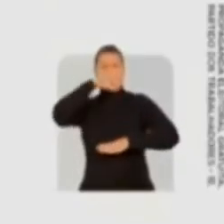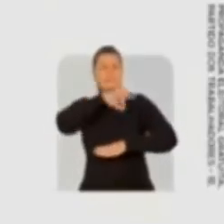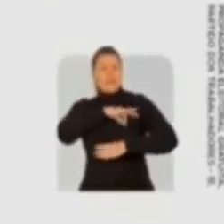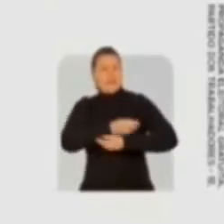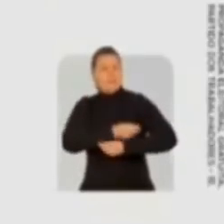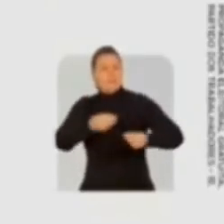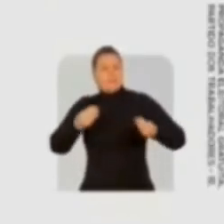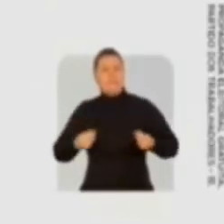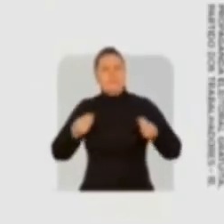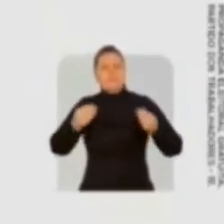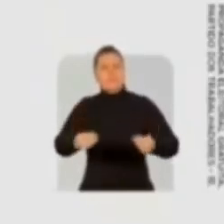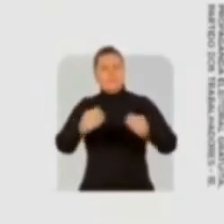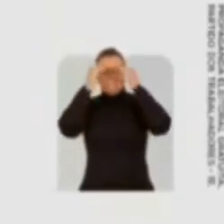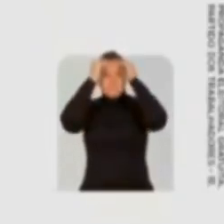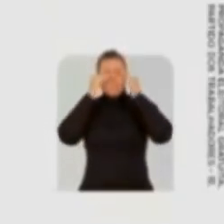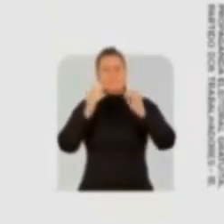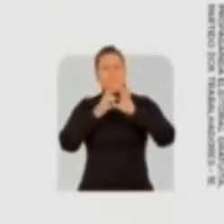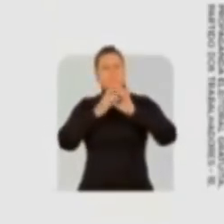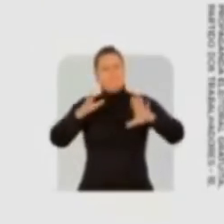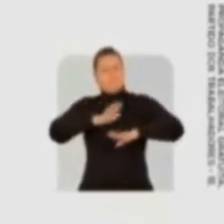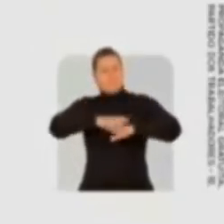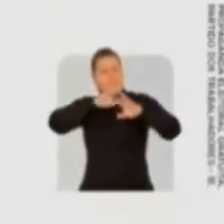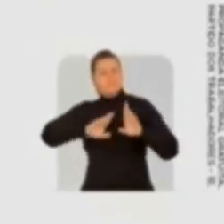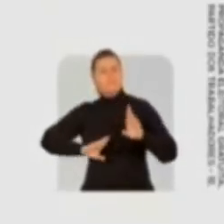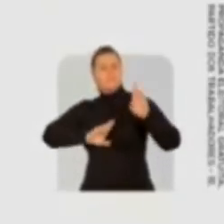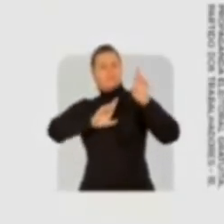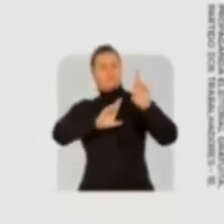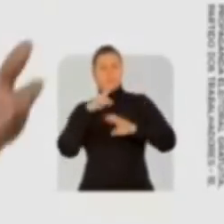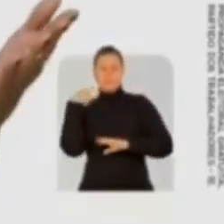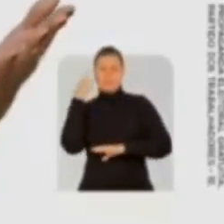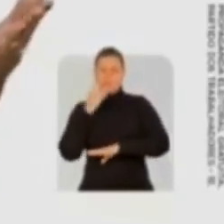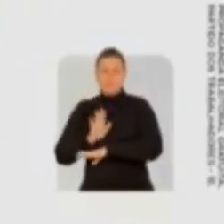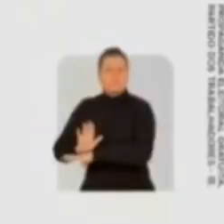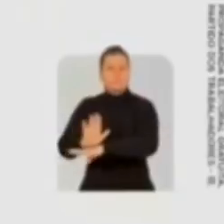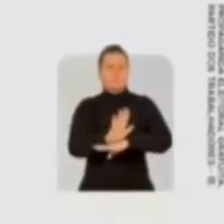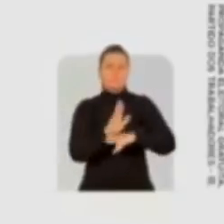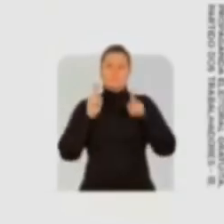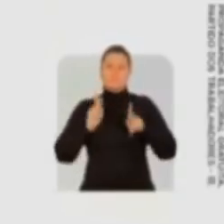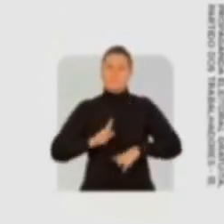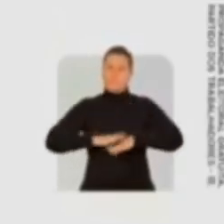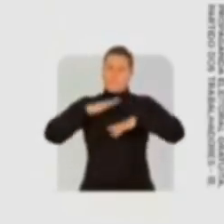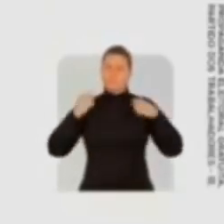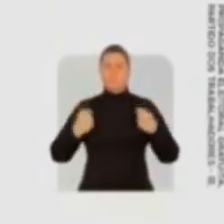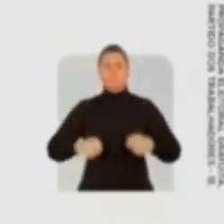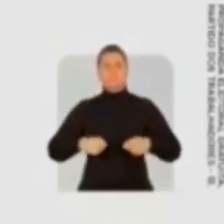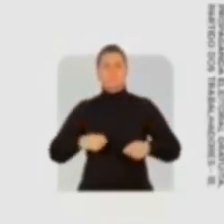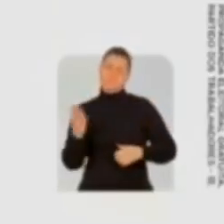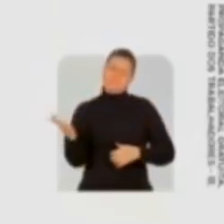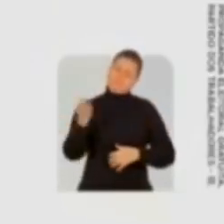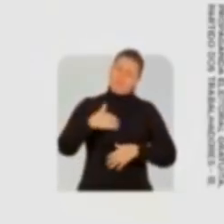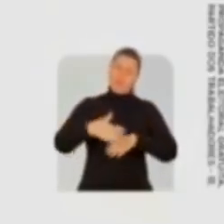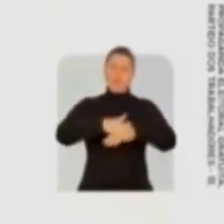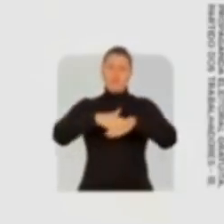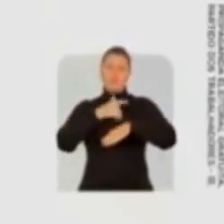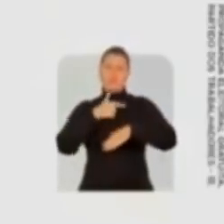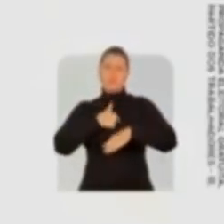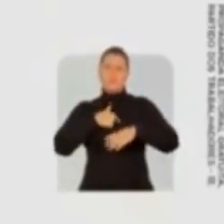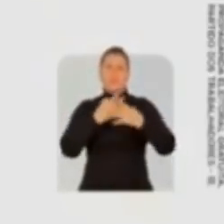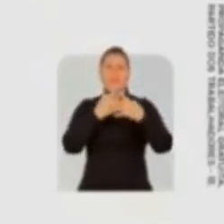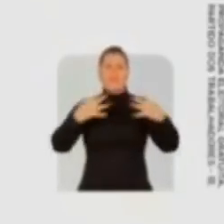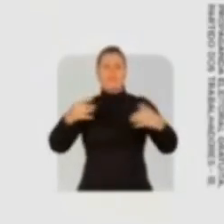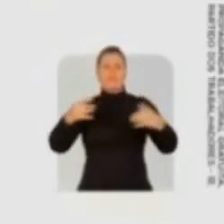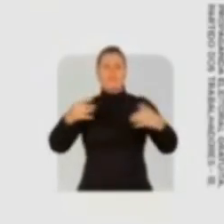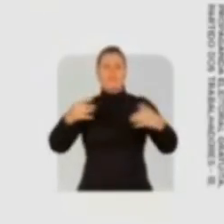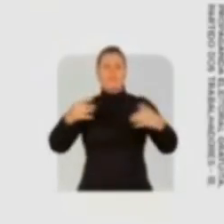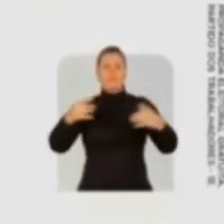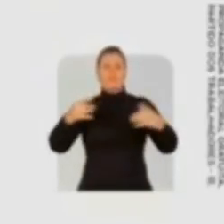renda trazendo dignidade e liberdade e mais esperança com a política a serviço das pessoas que mais precisam. Vem conversar comigo